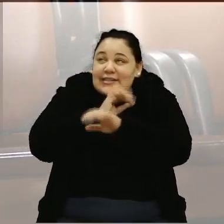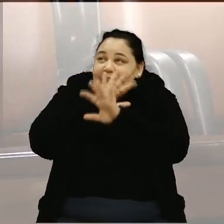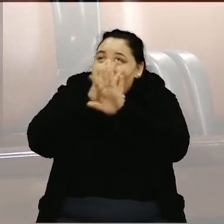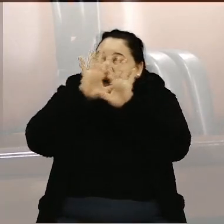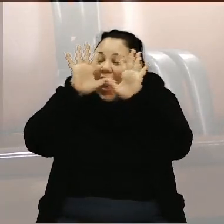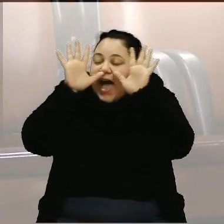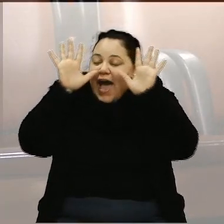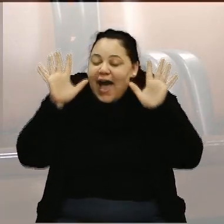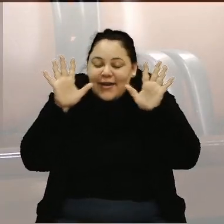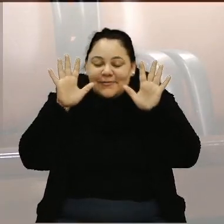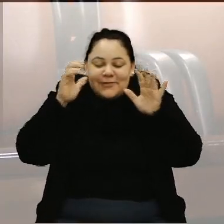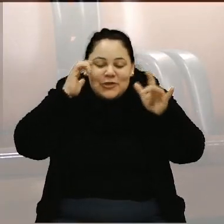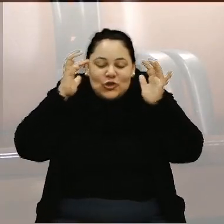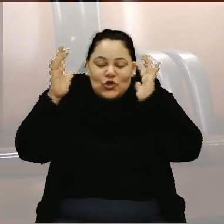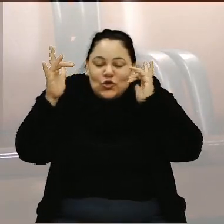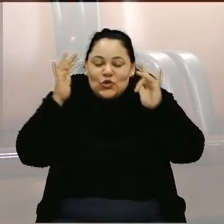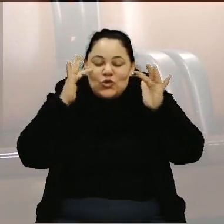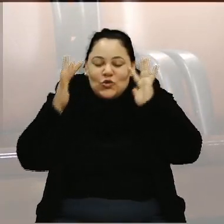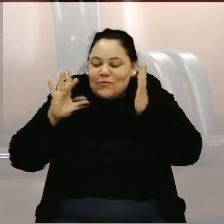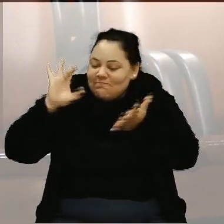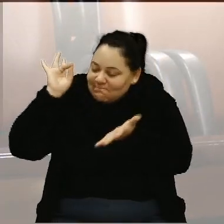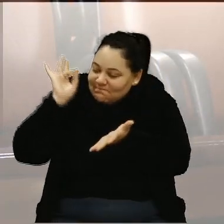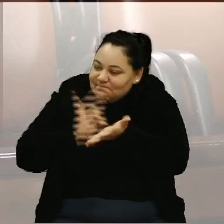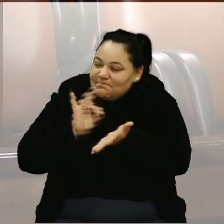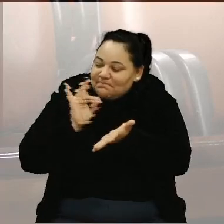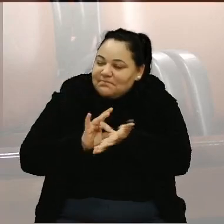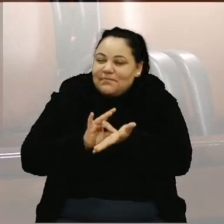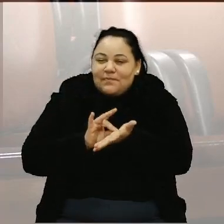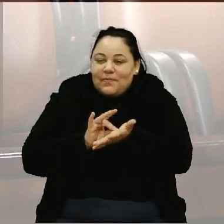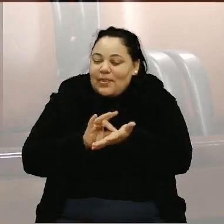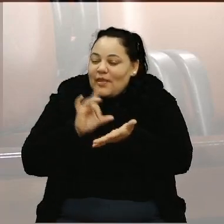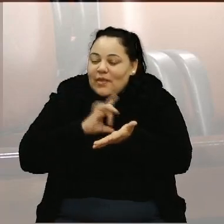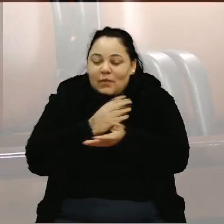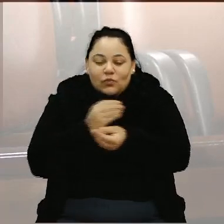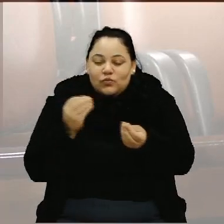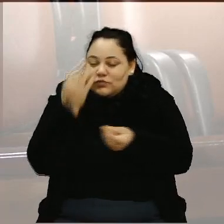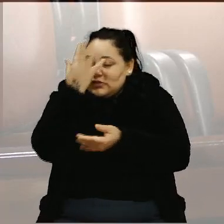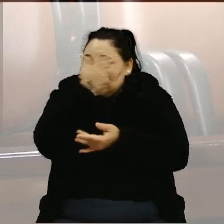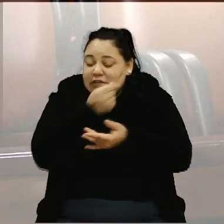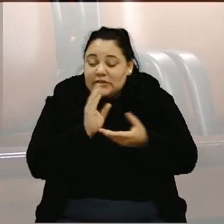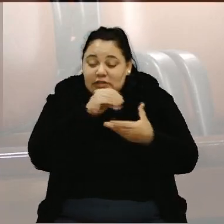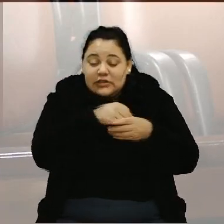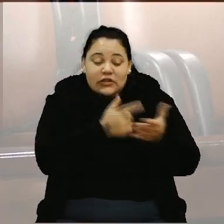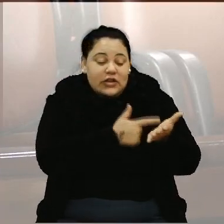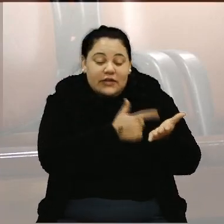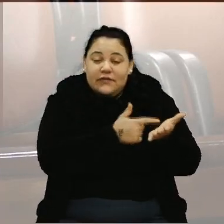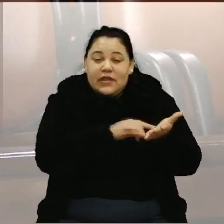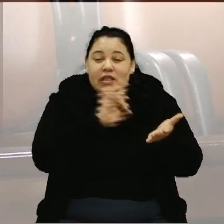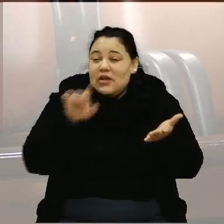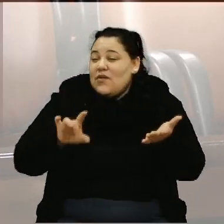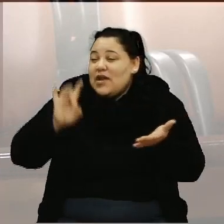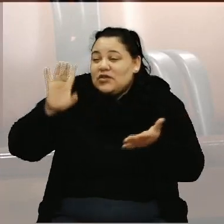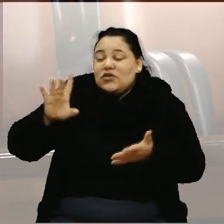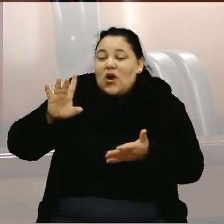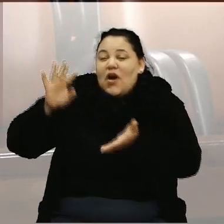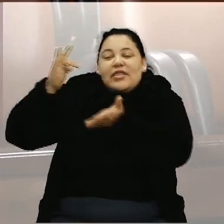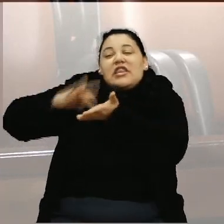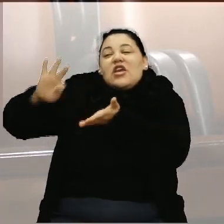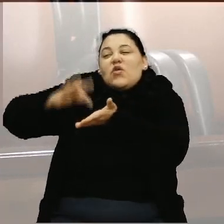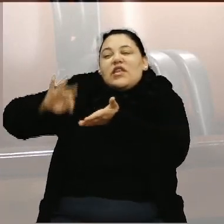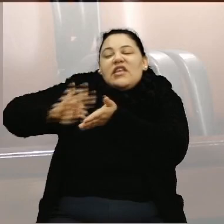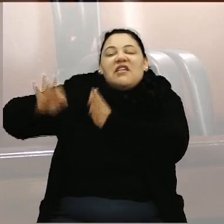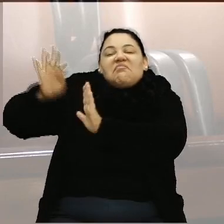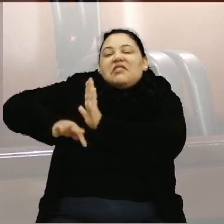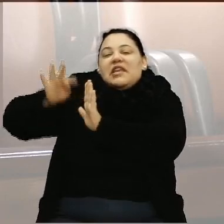A persistência se faz visível nessa maravilhosa obra, Cápsula do Tempo. Não se trata de um relato teórico, mas de uma poesia